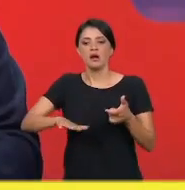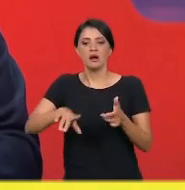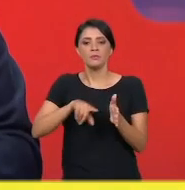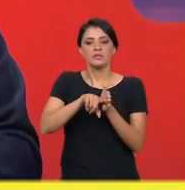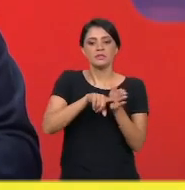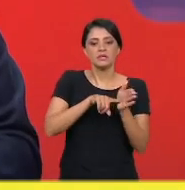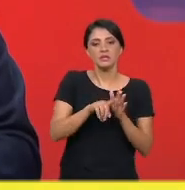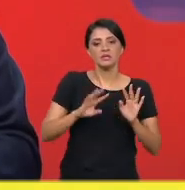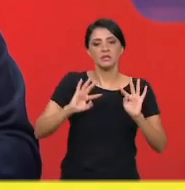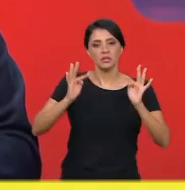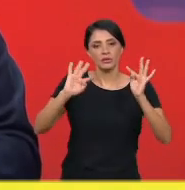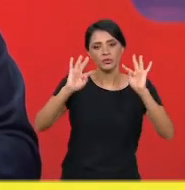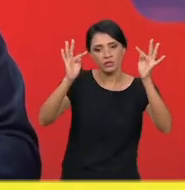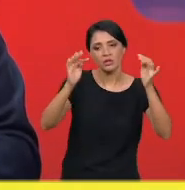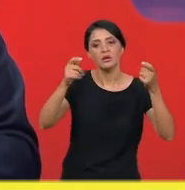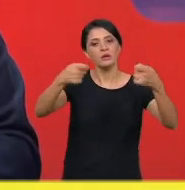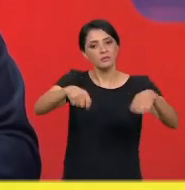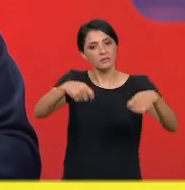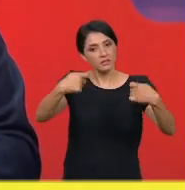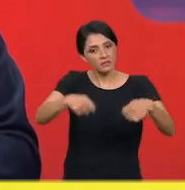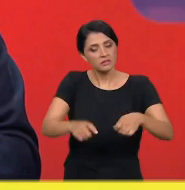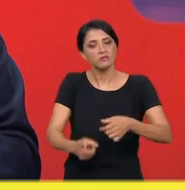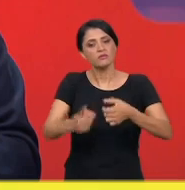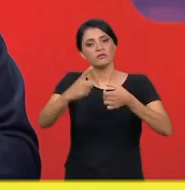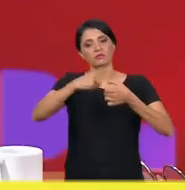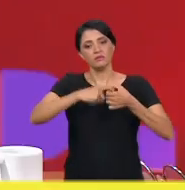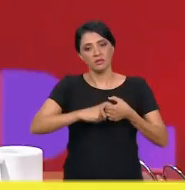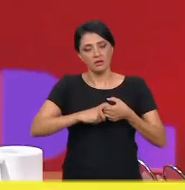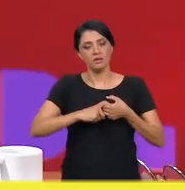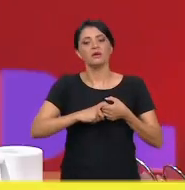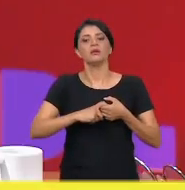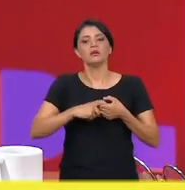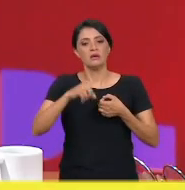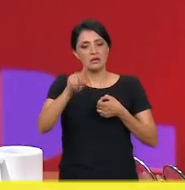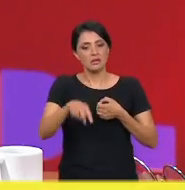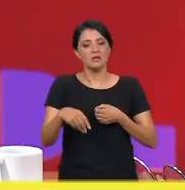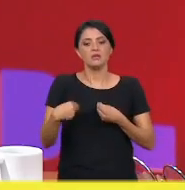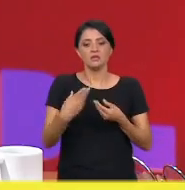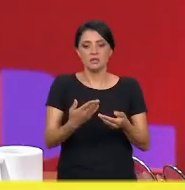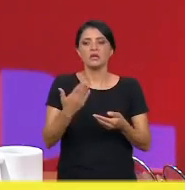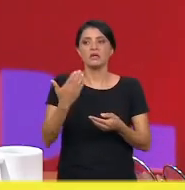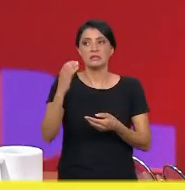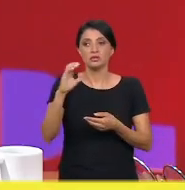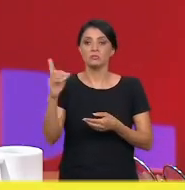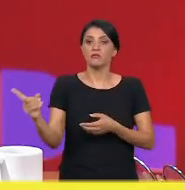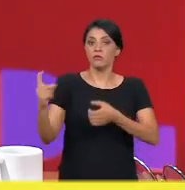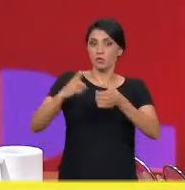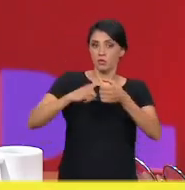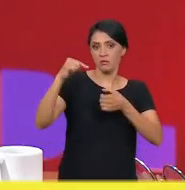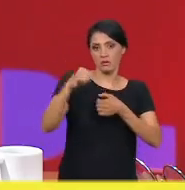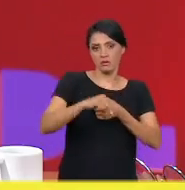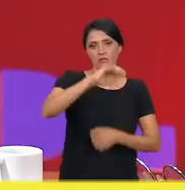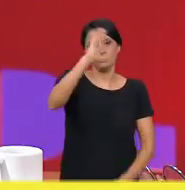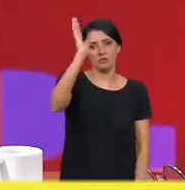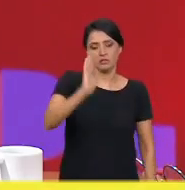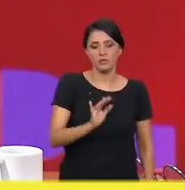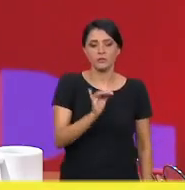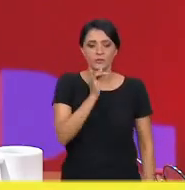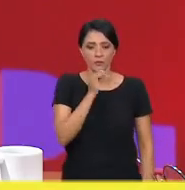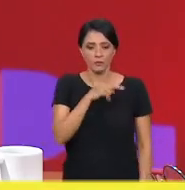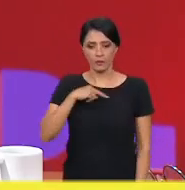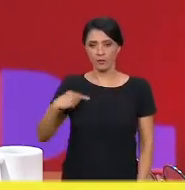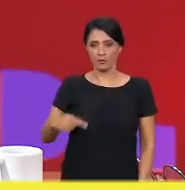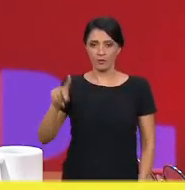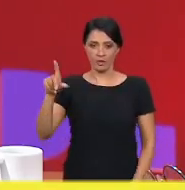tecnologia, que precisa ser retomada e trazer esses cientistas de volta para o Brasil. Por exemplo, a China